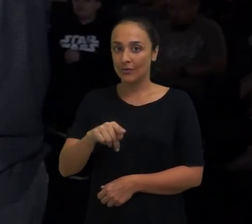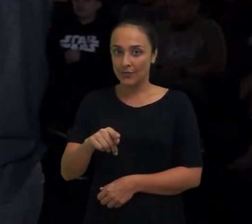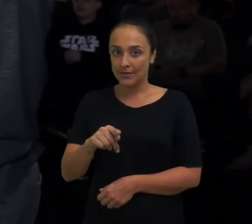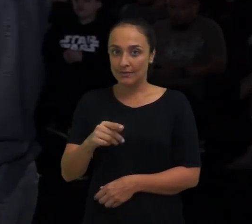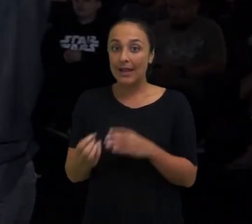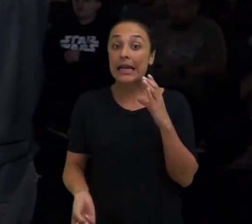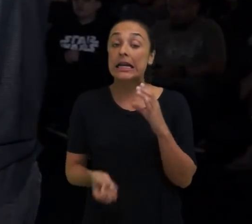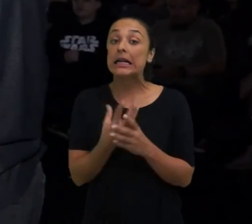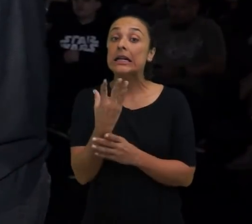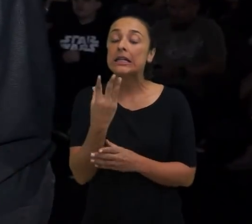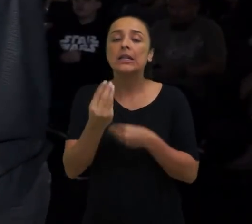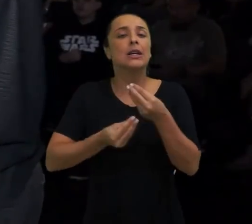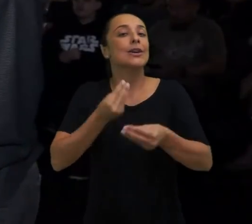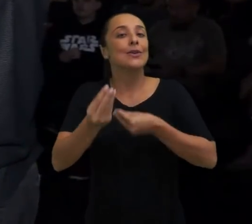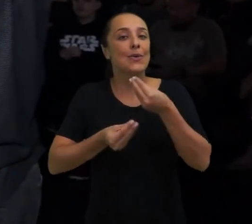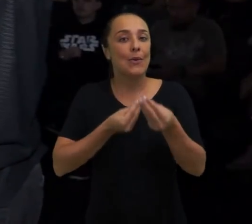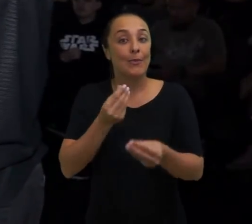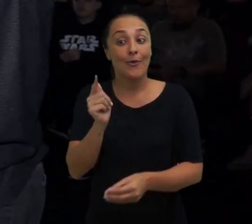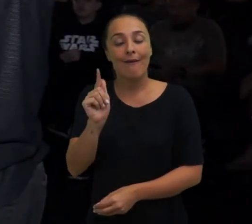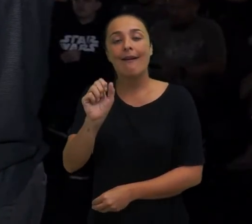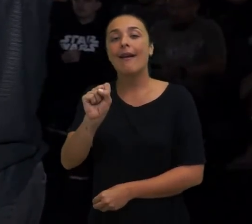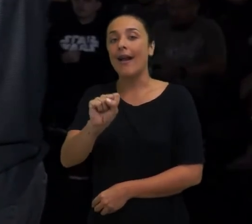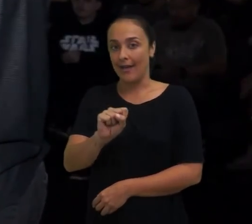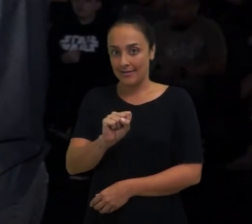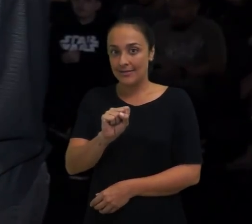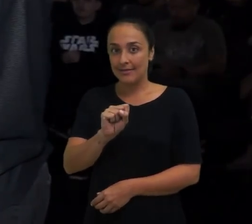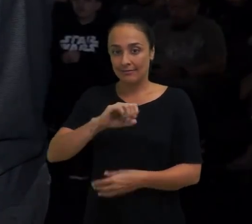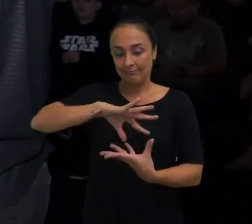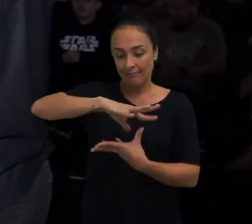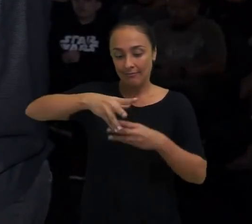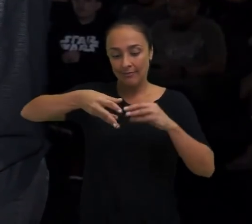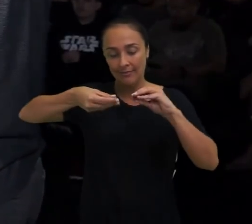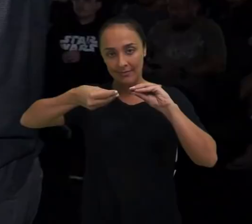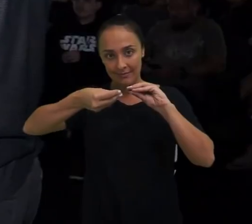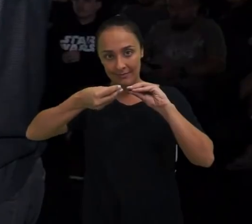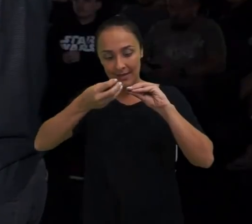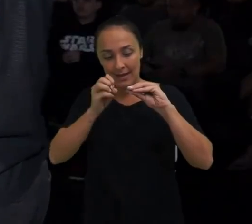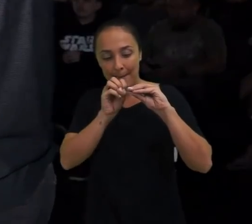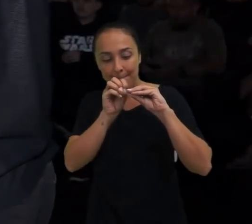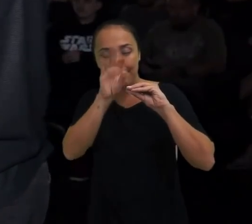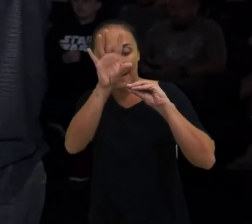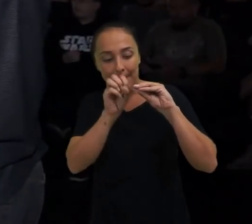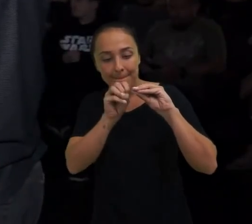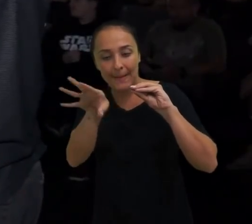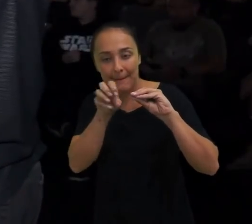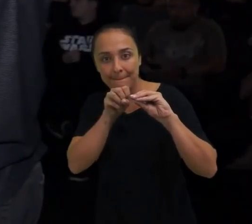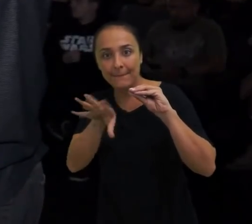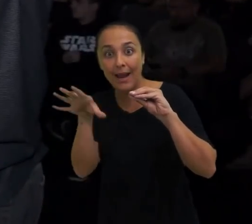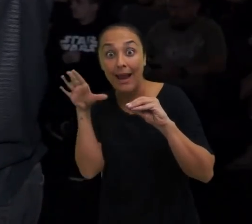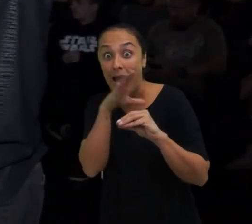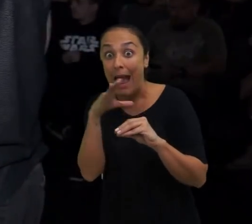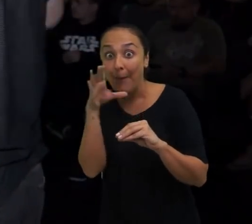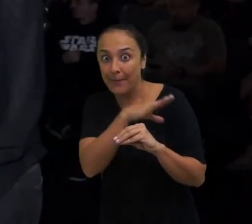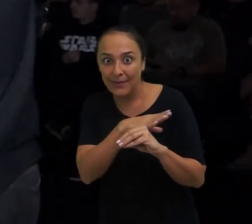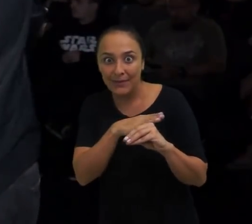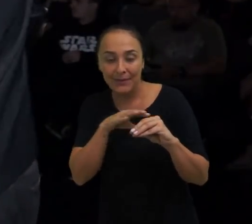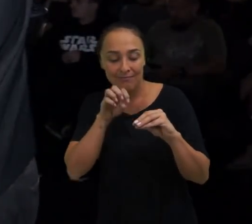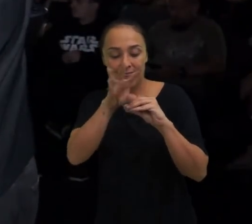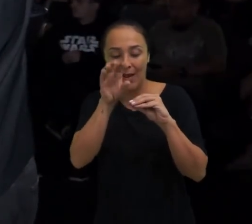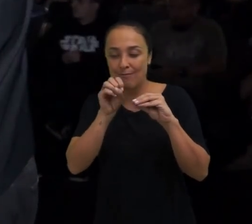da Via Láctea engoliu grande quantidade de material em pouco tempo, liberou enormes quantidades de